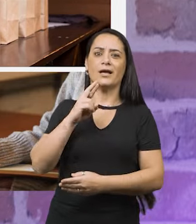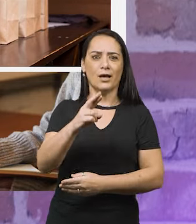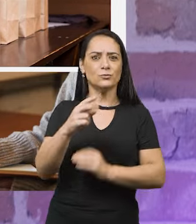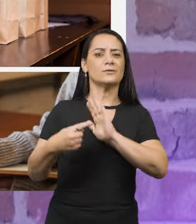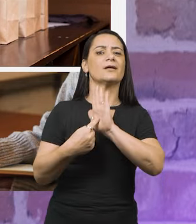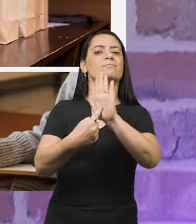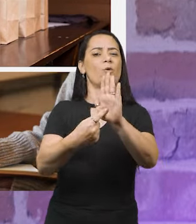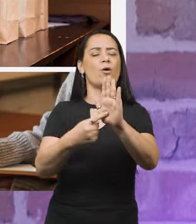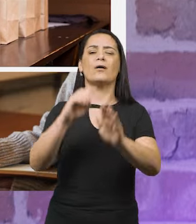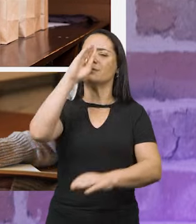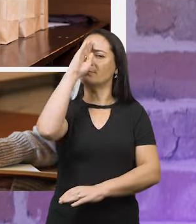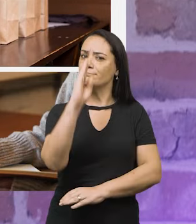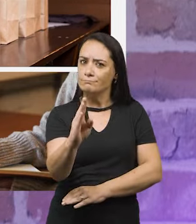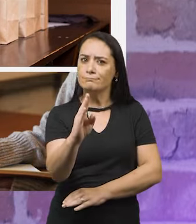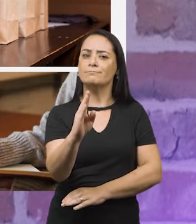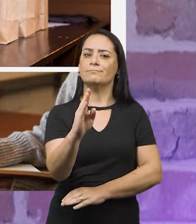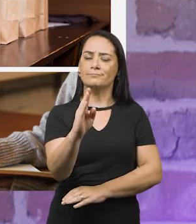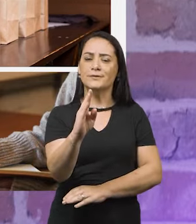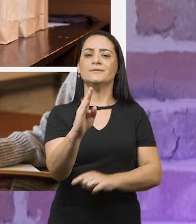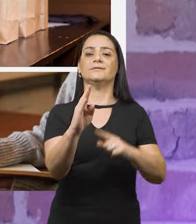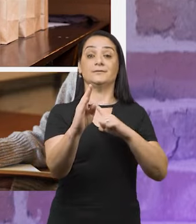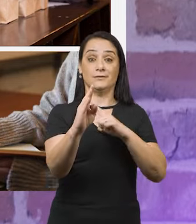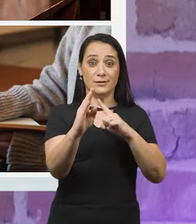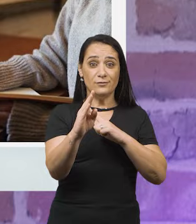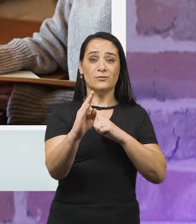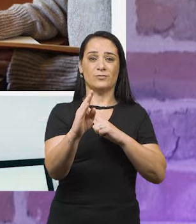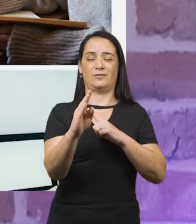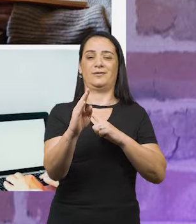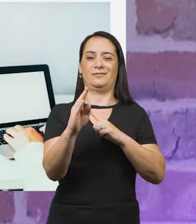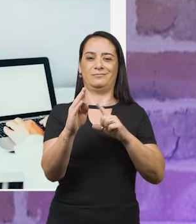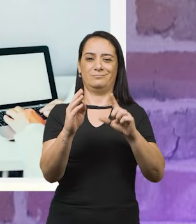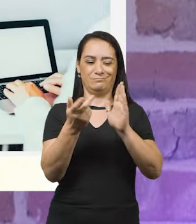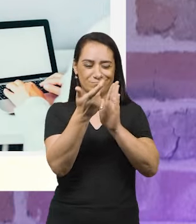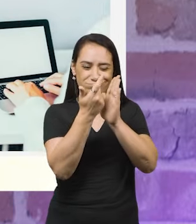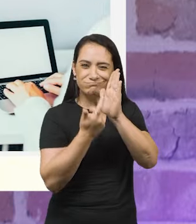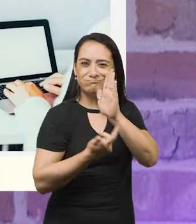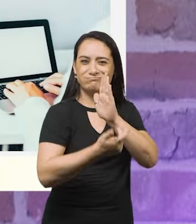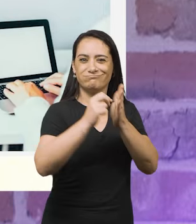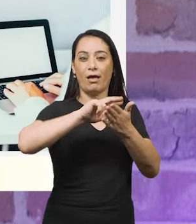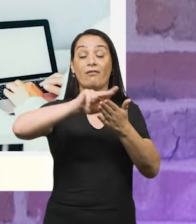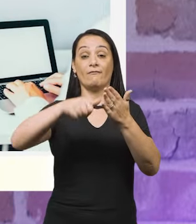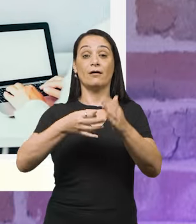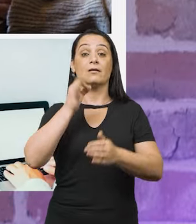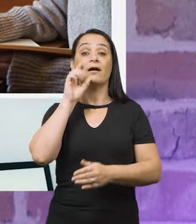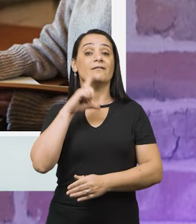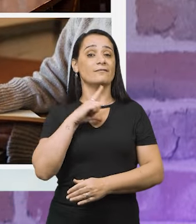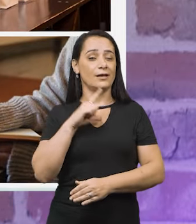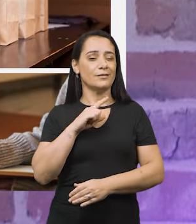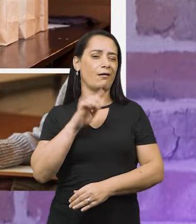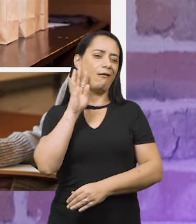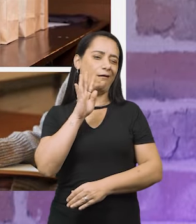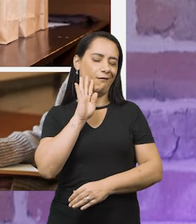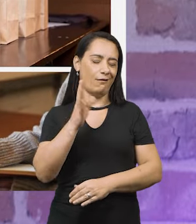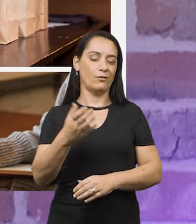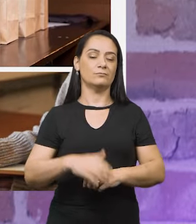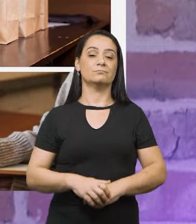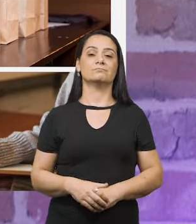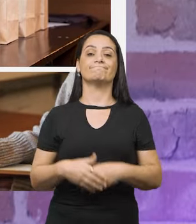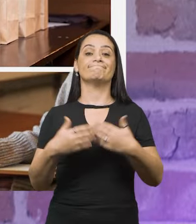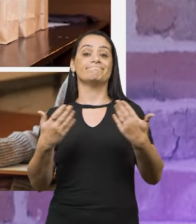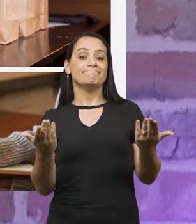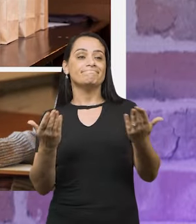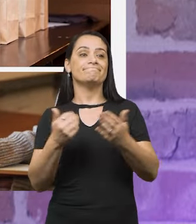Muito bem, olha só os resultados, bem específicos, a maioria das imagens aqui já com